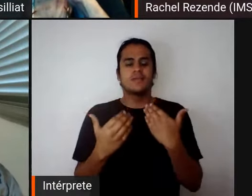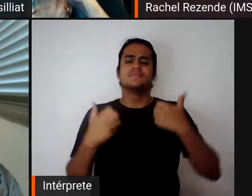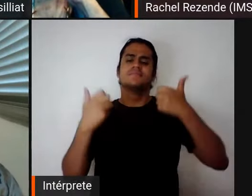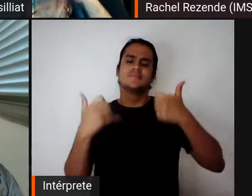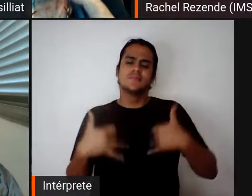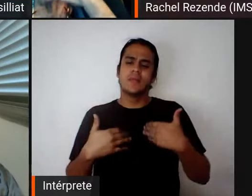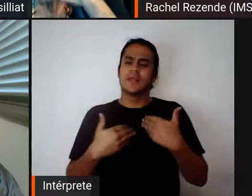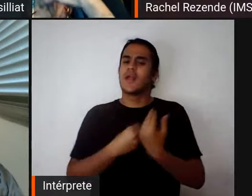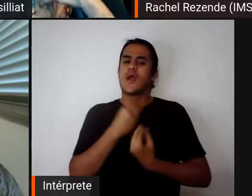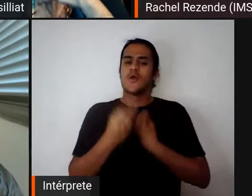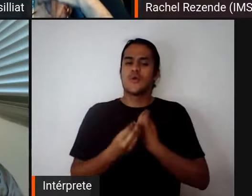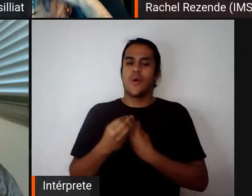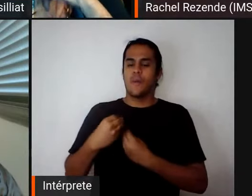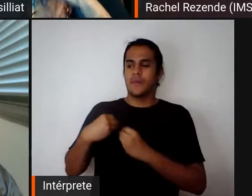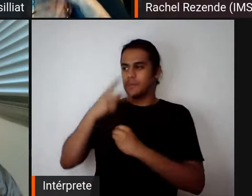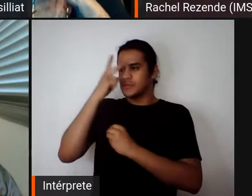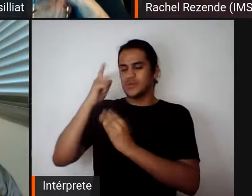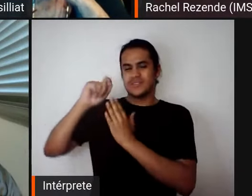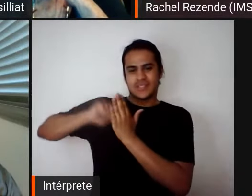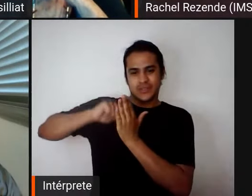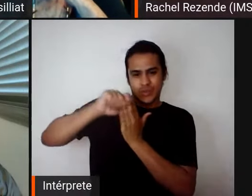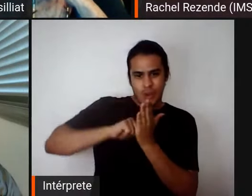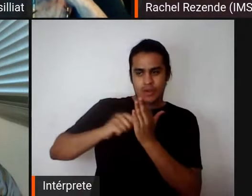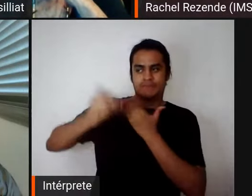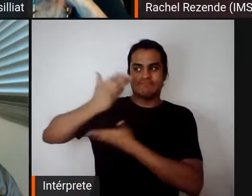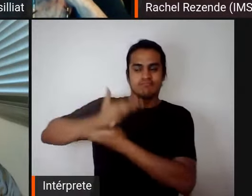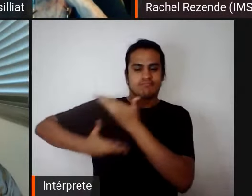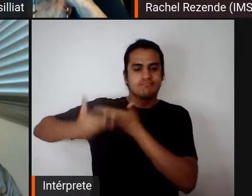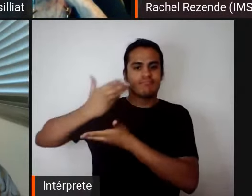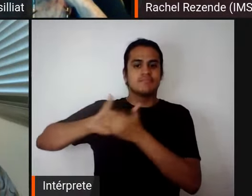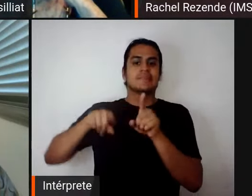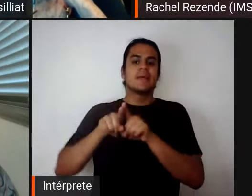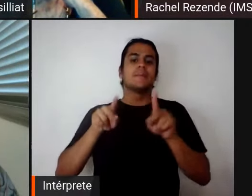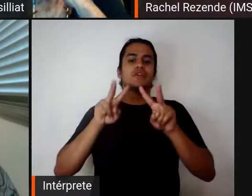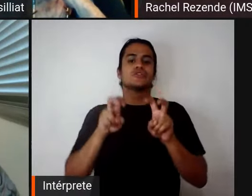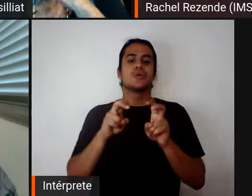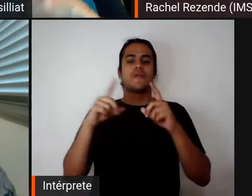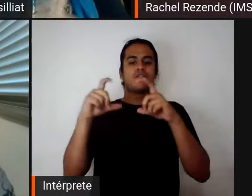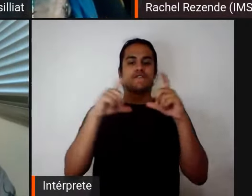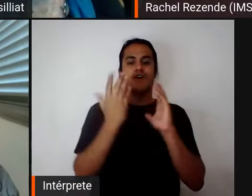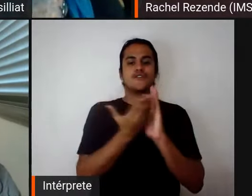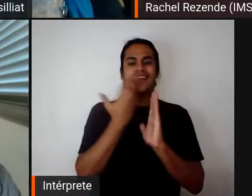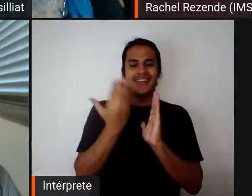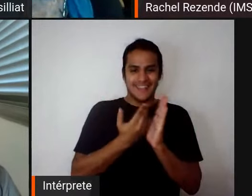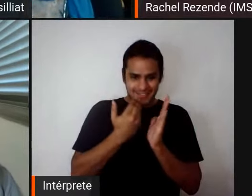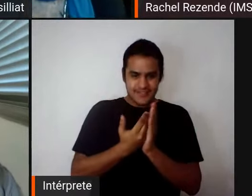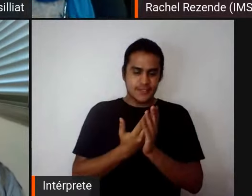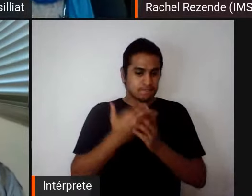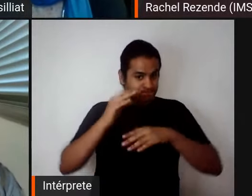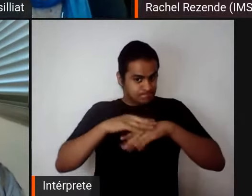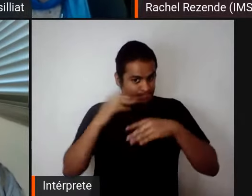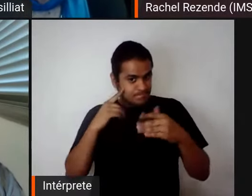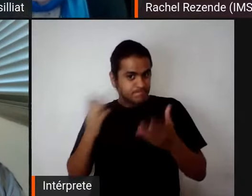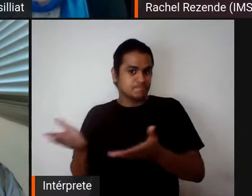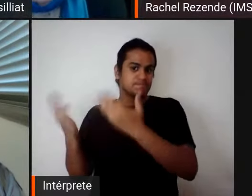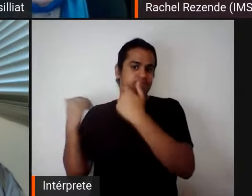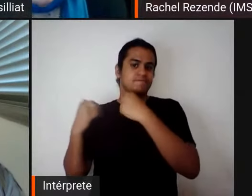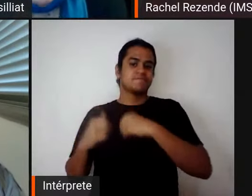escritores, os fotolivros, enfim, e seguimos daí. Miguel. Maureen,